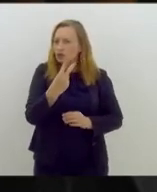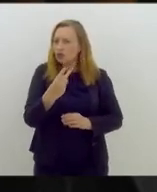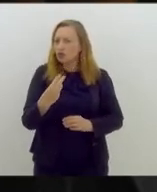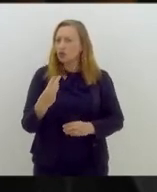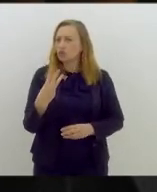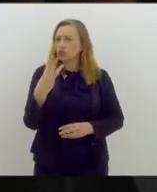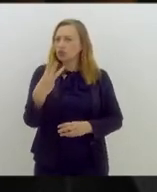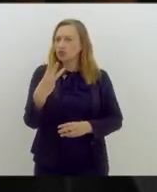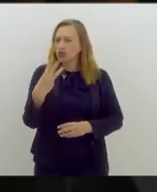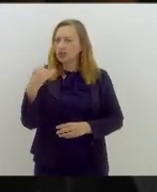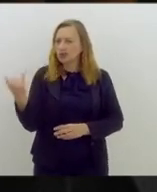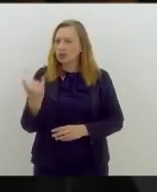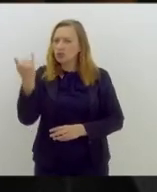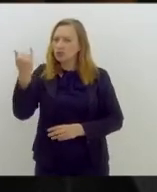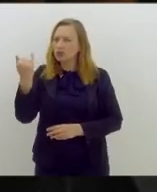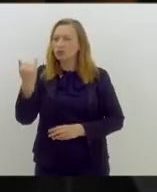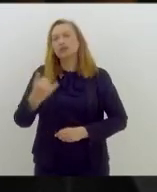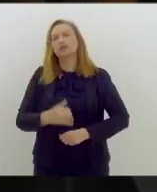majoritários